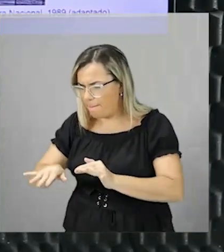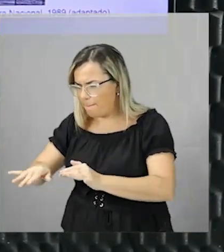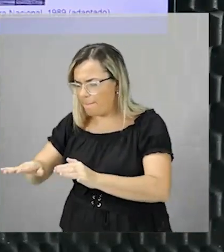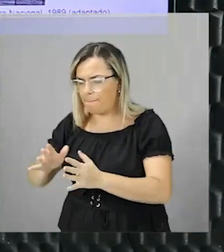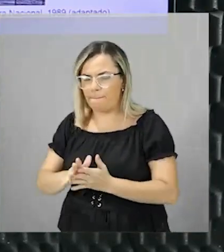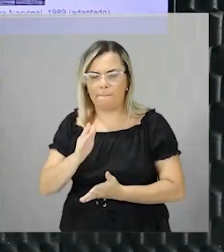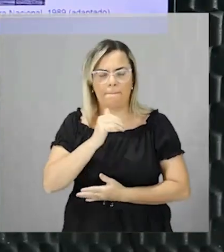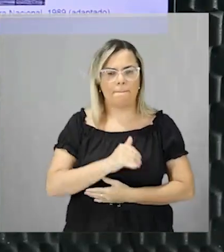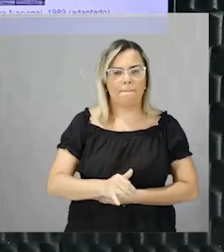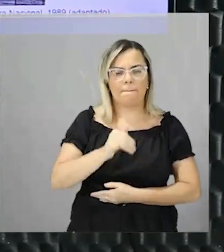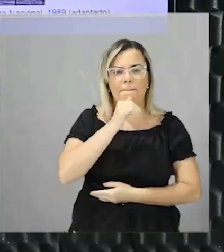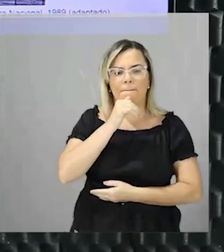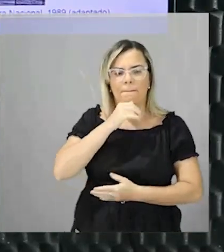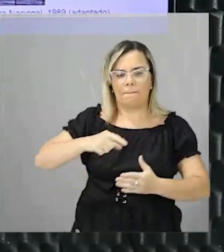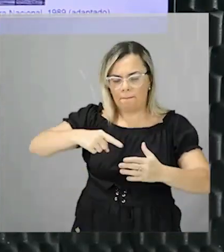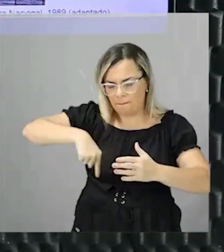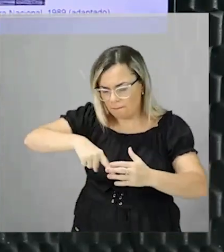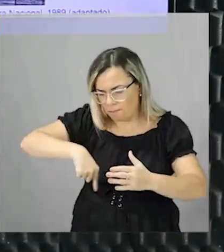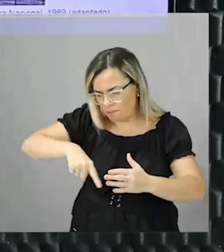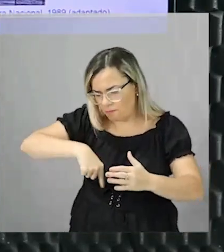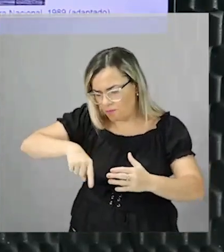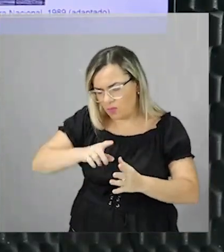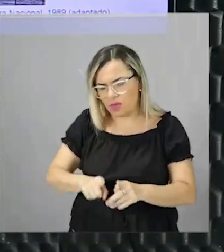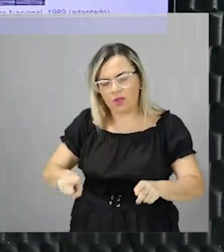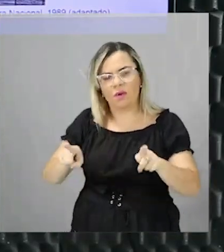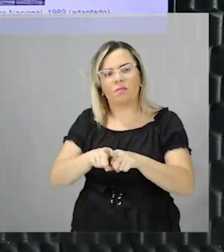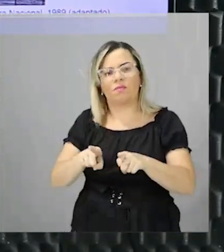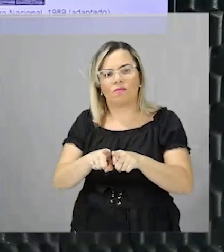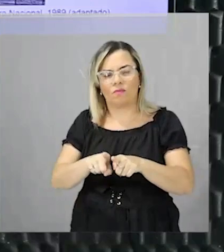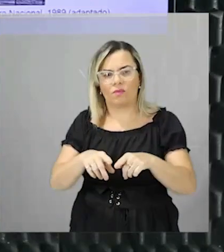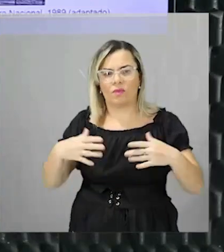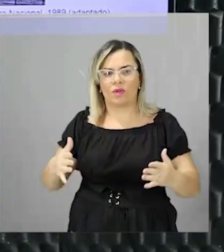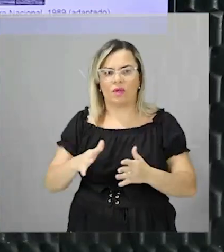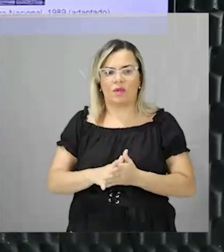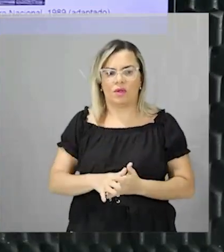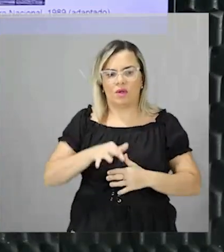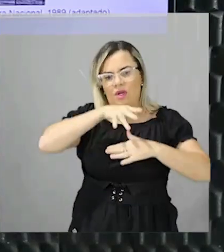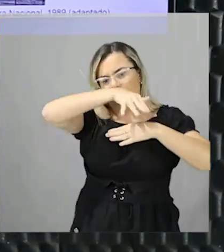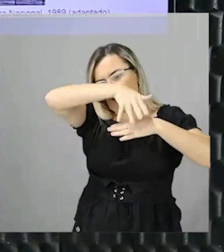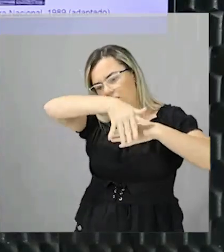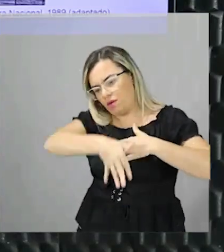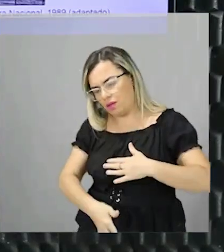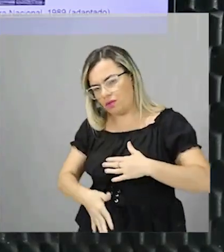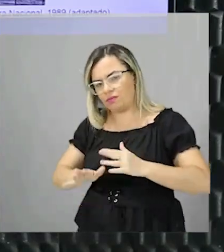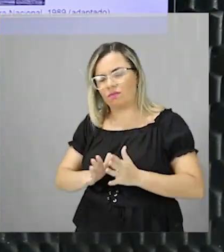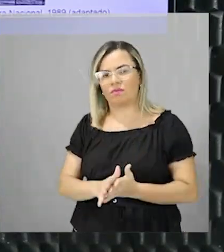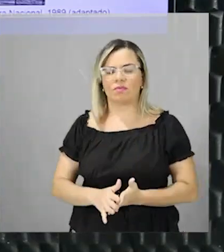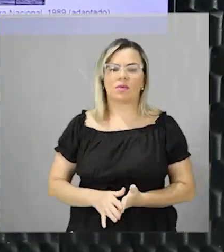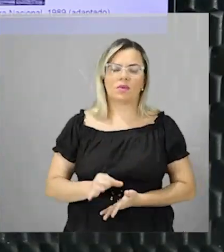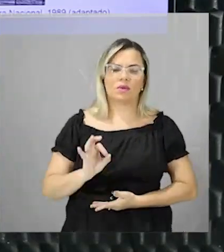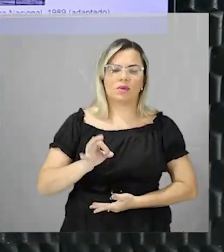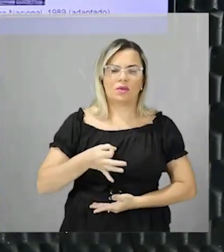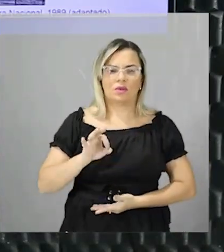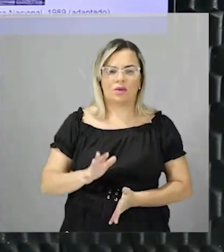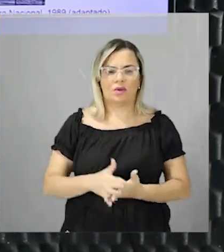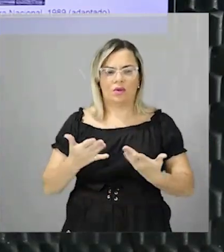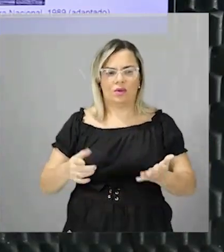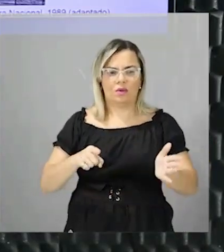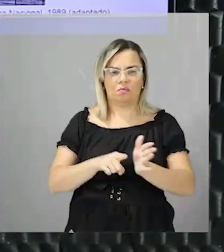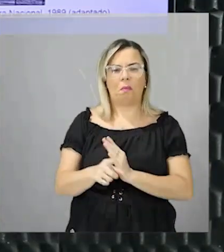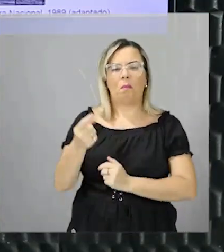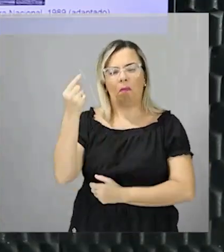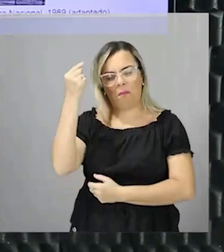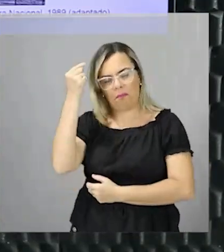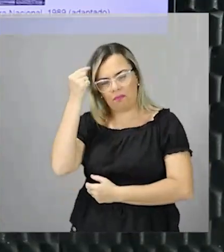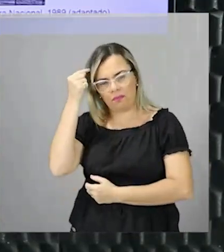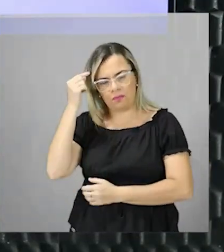por exemplo, esse redemoinho, vai gerar, por exemplo, esse encachoeiramento, tá certo? Então, por uma questão